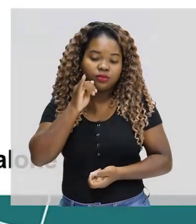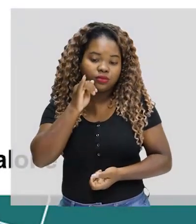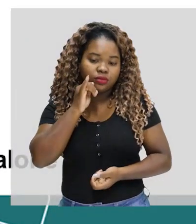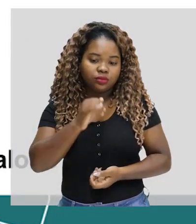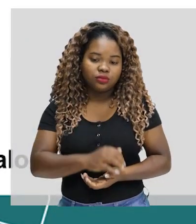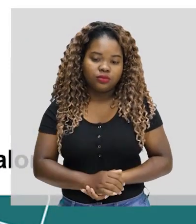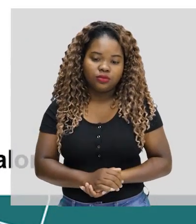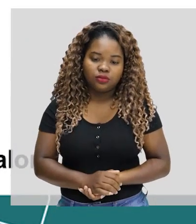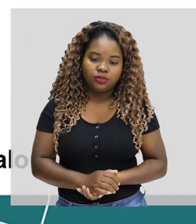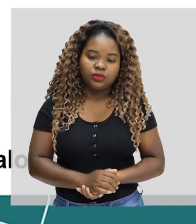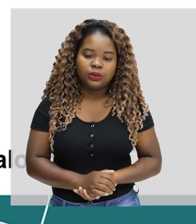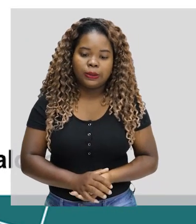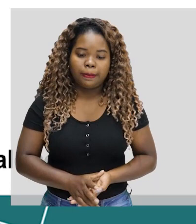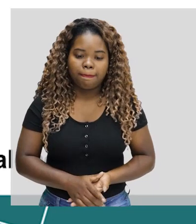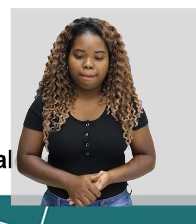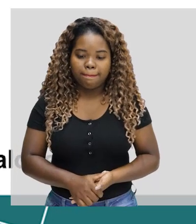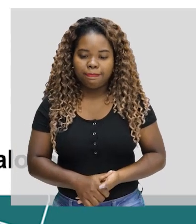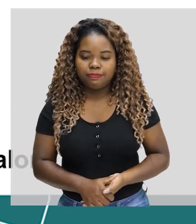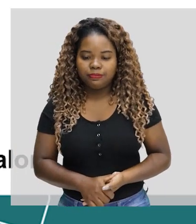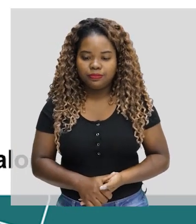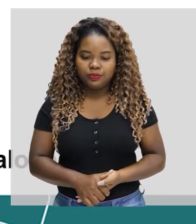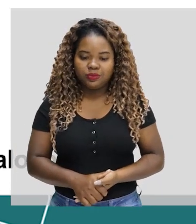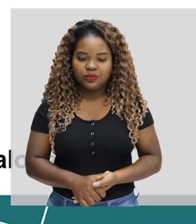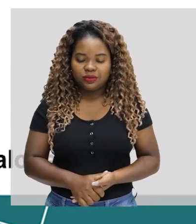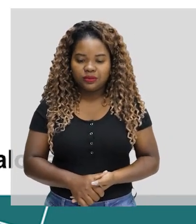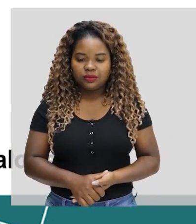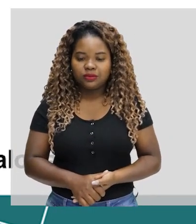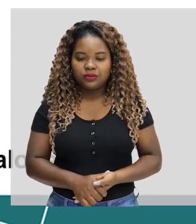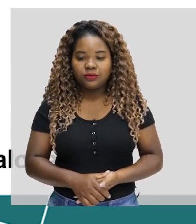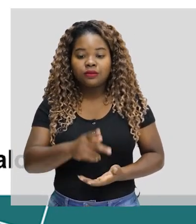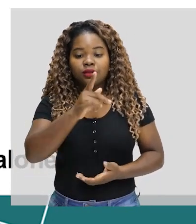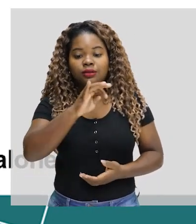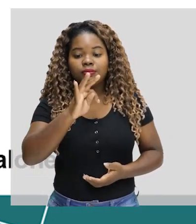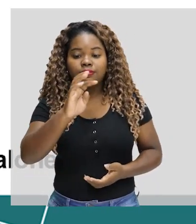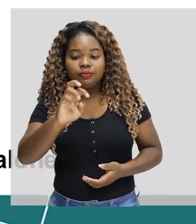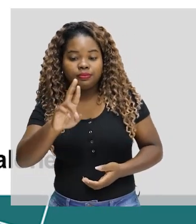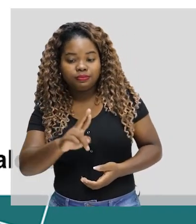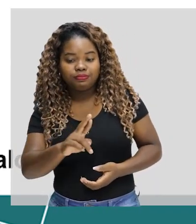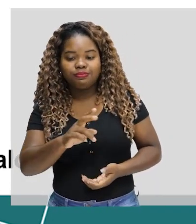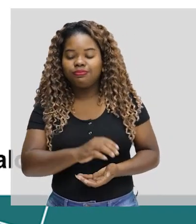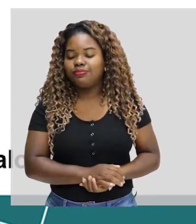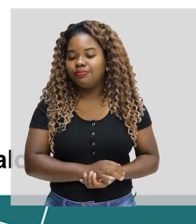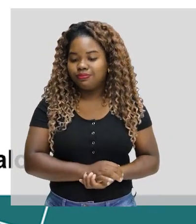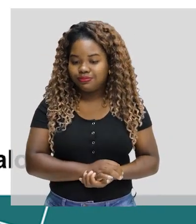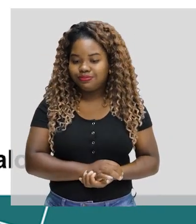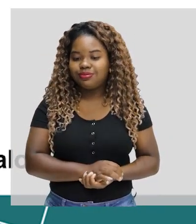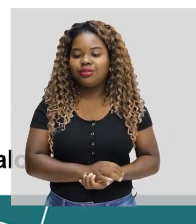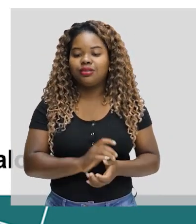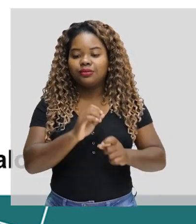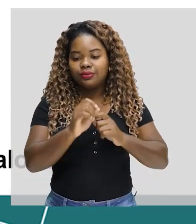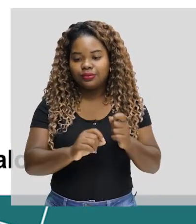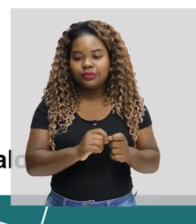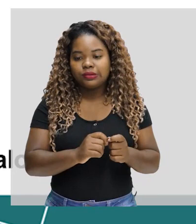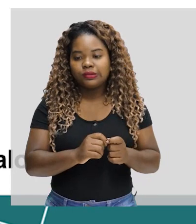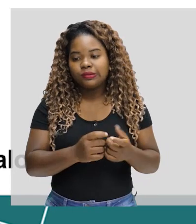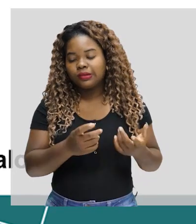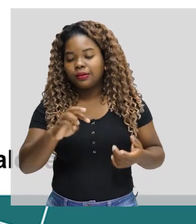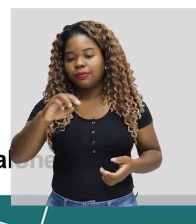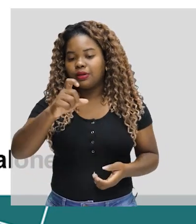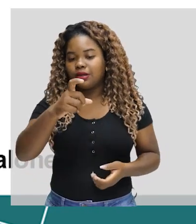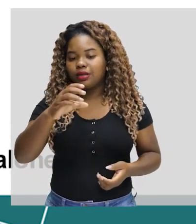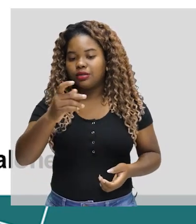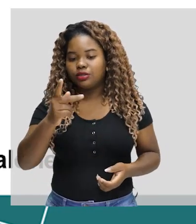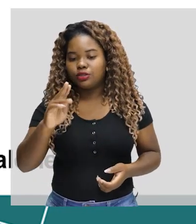Exemplo, Peter hurt himself. O Peter se machucou ou ele machucou a si